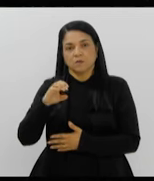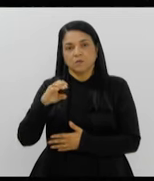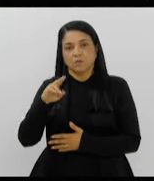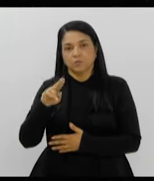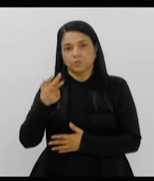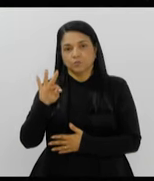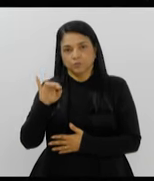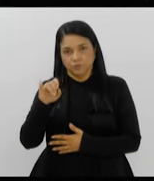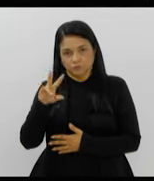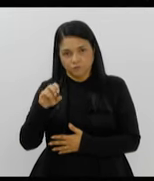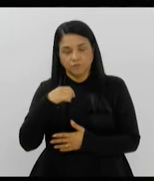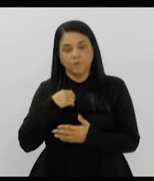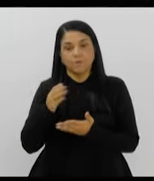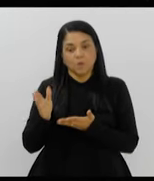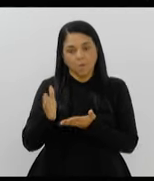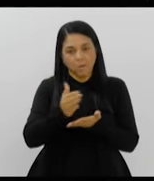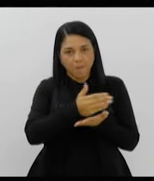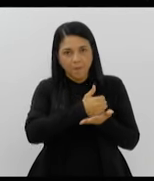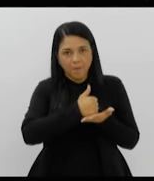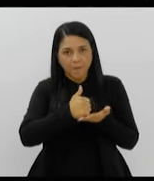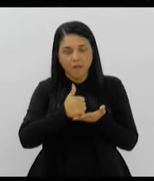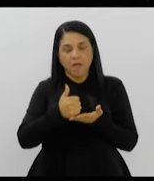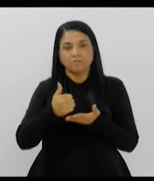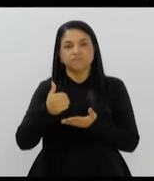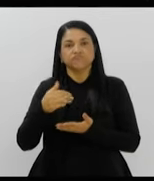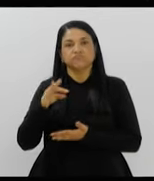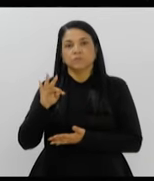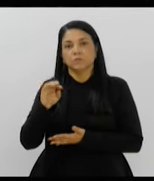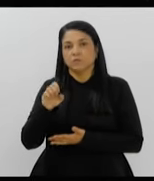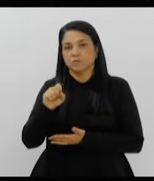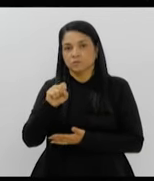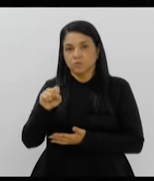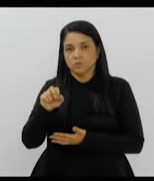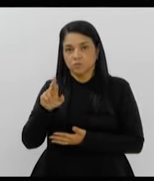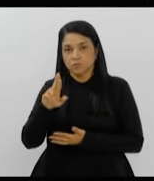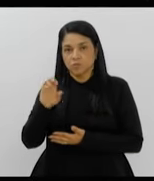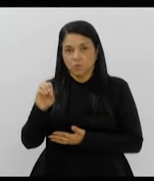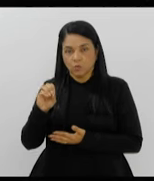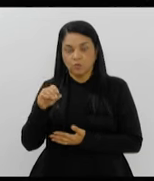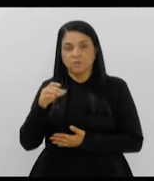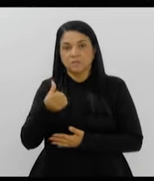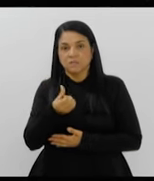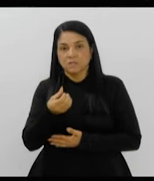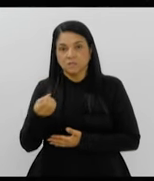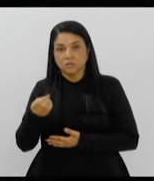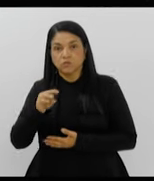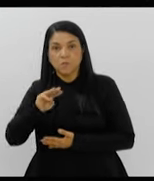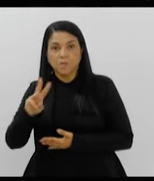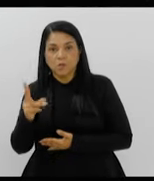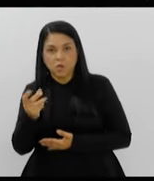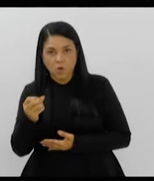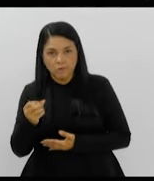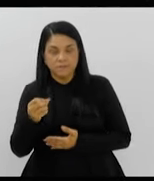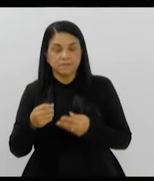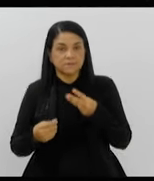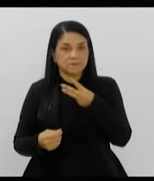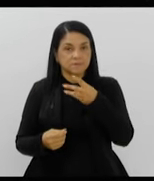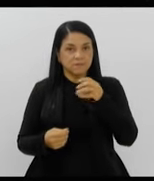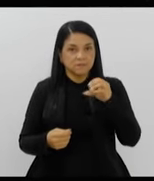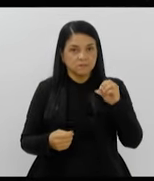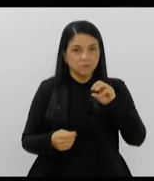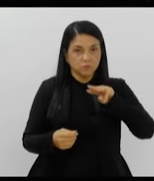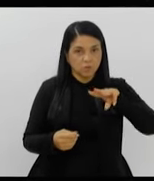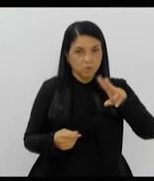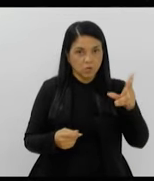Caixa do Tesouro 600 milhões de reais, 300 especificamente para